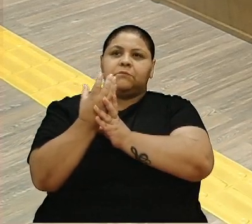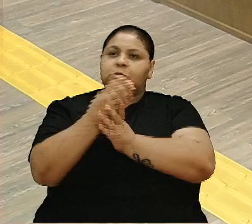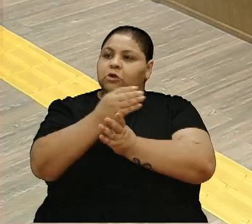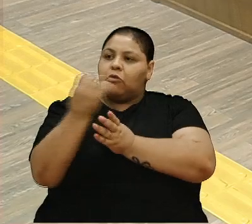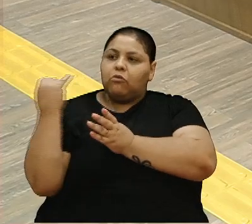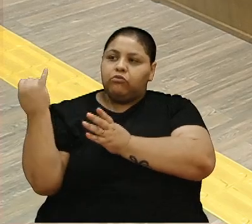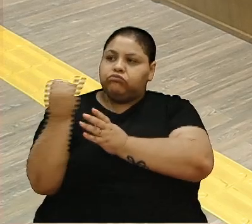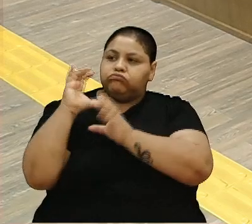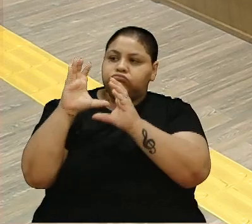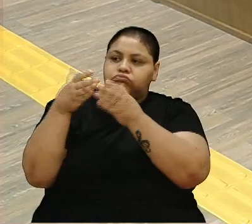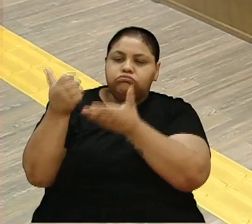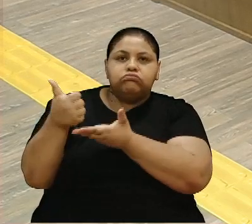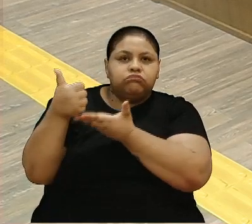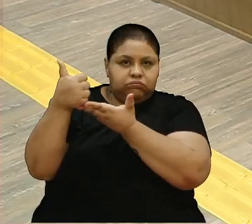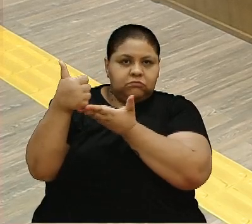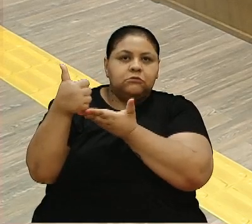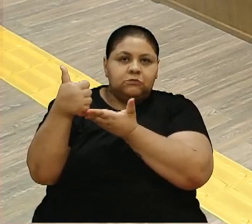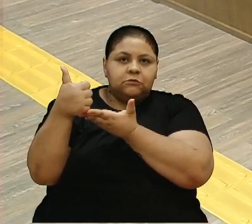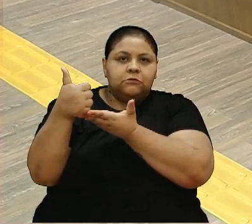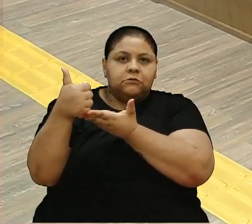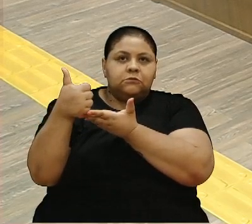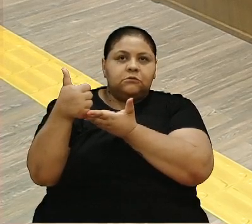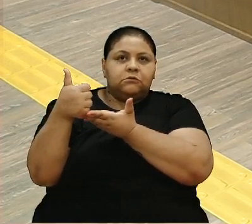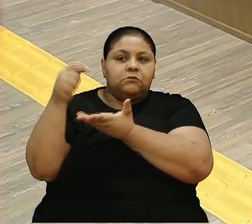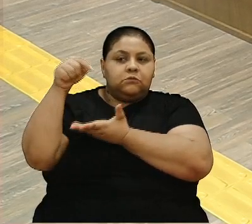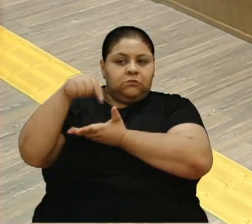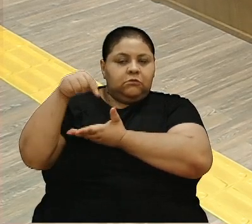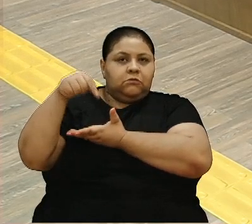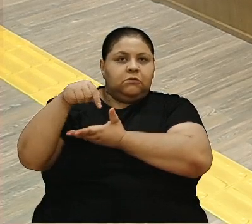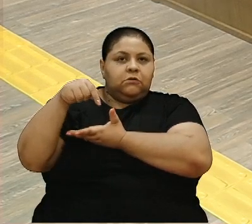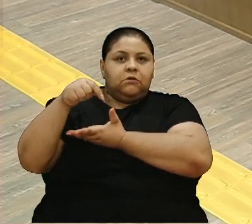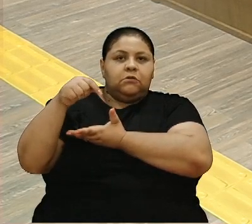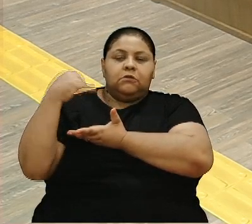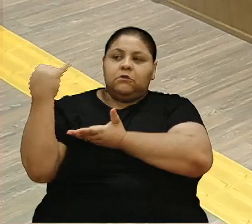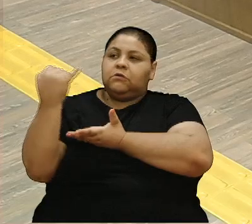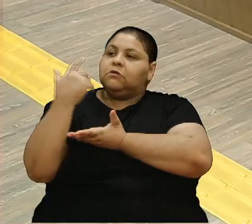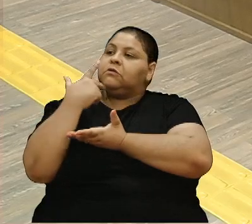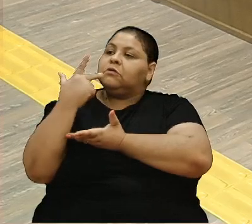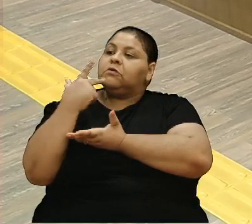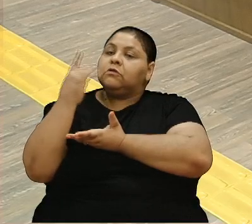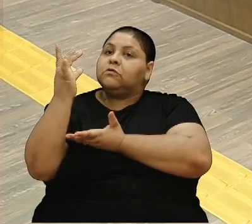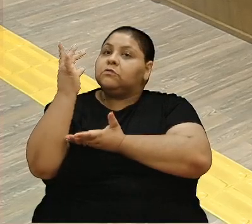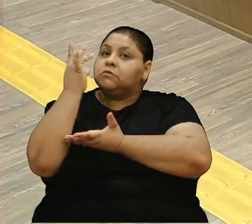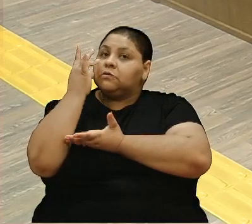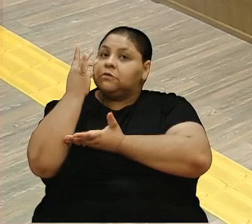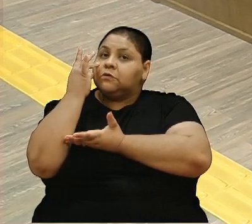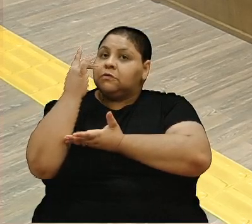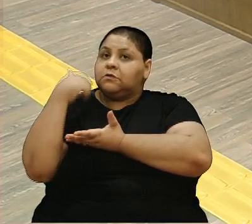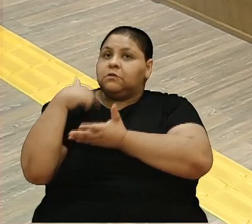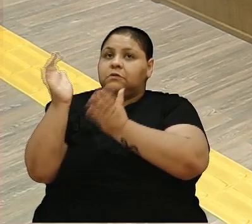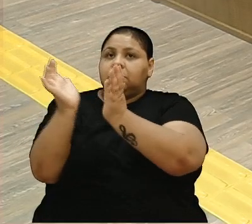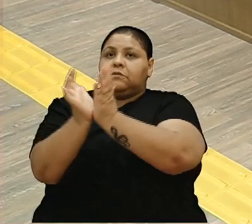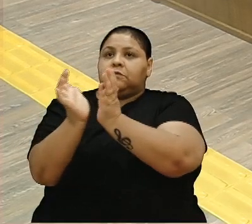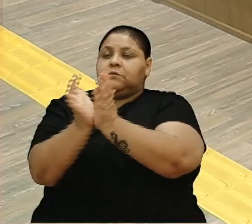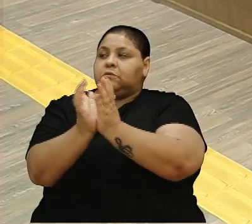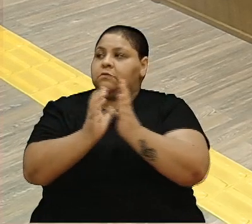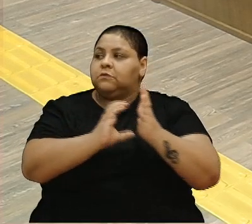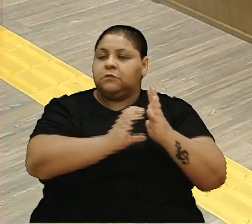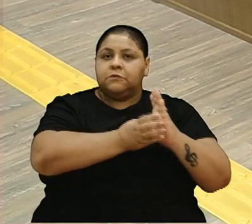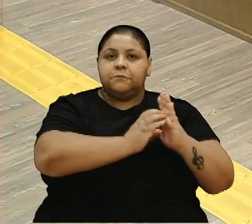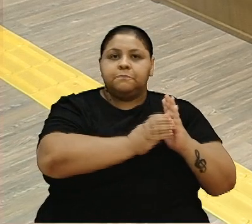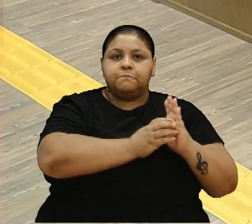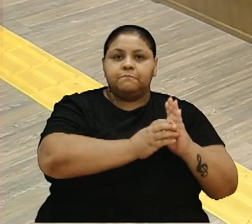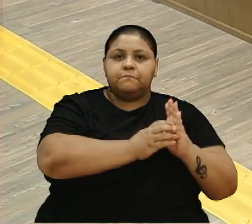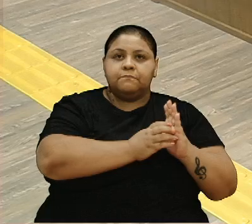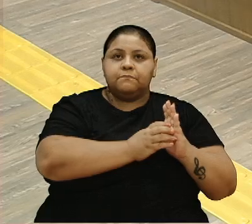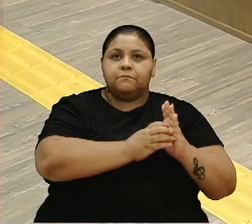frente parlamentar. E aqui cabe ressaltar a presença do meu colega de partido,